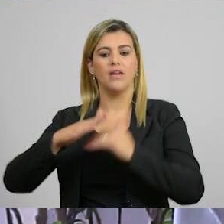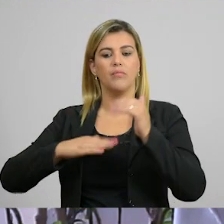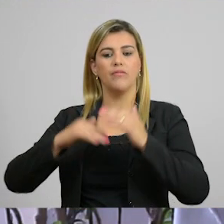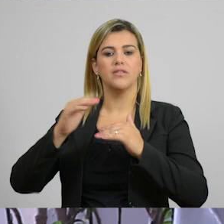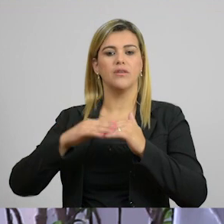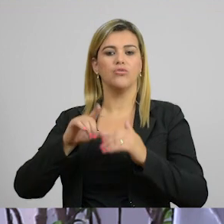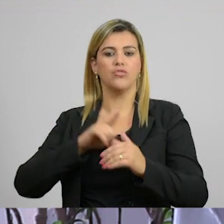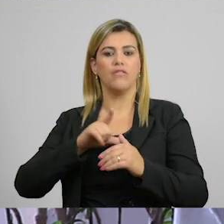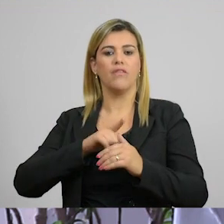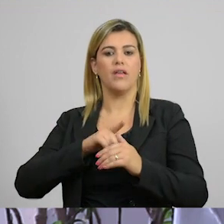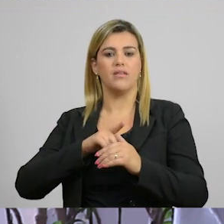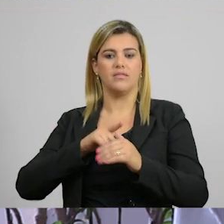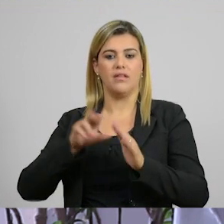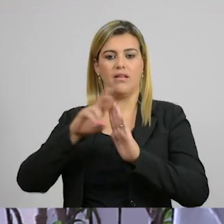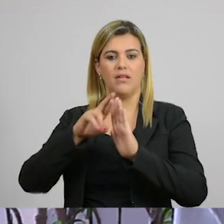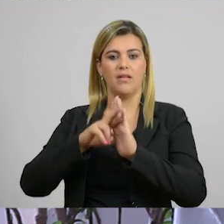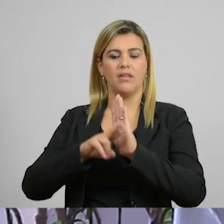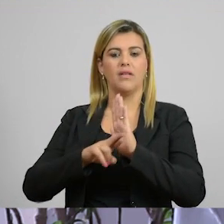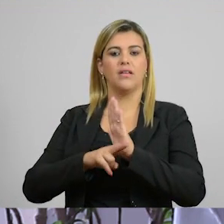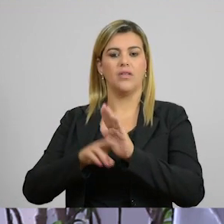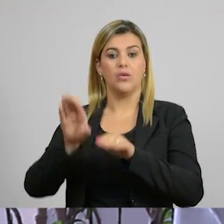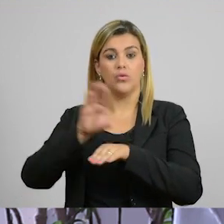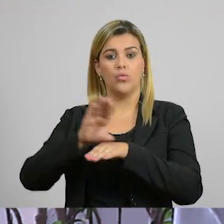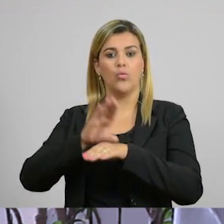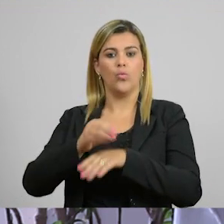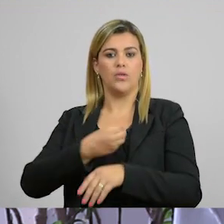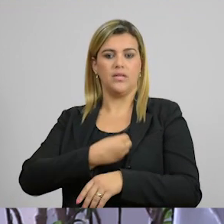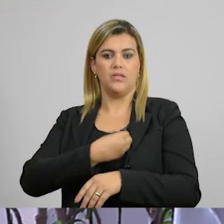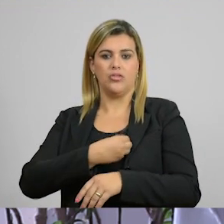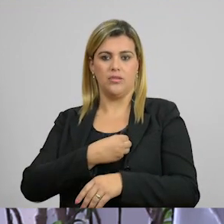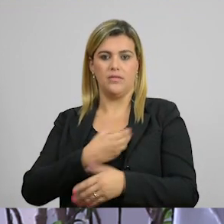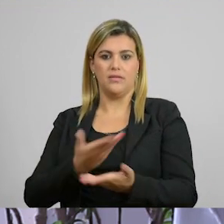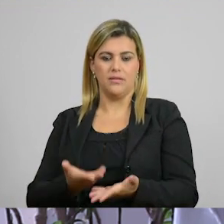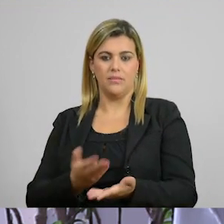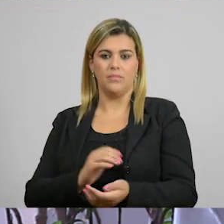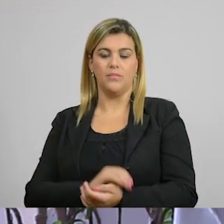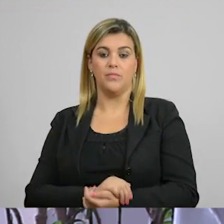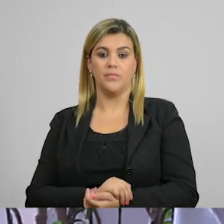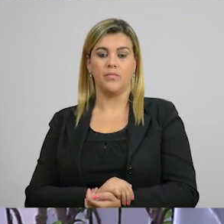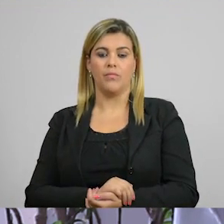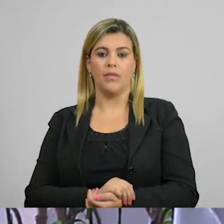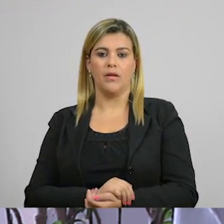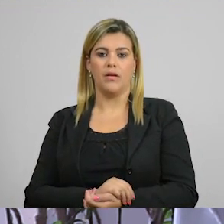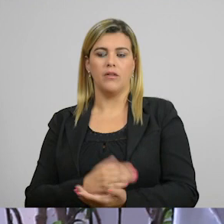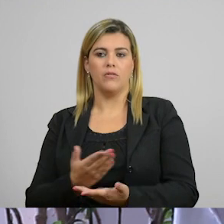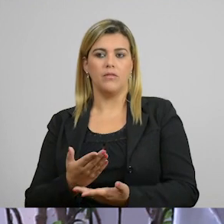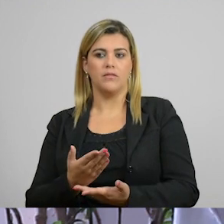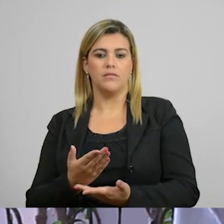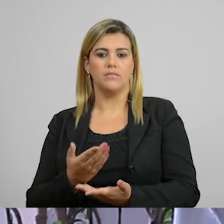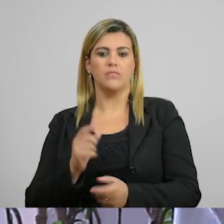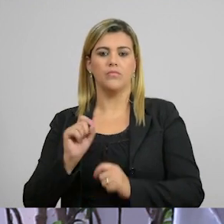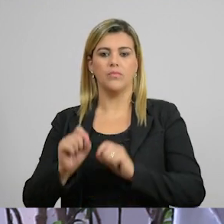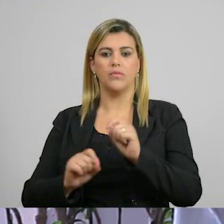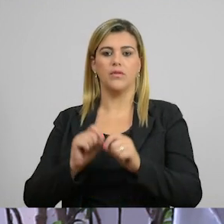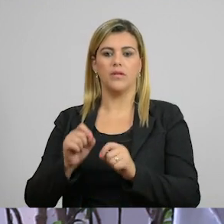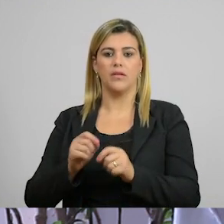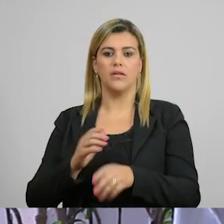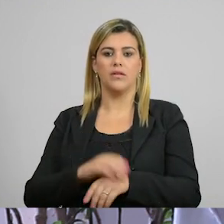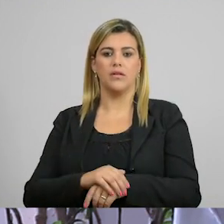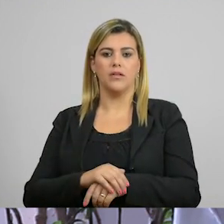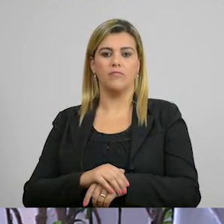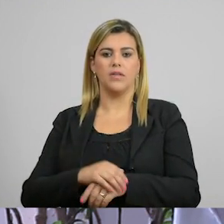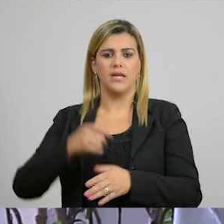profissão fosse regulamentada, que o curso existisse, na verdade. E aí nós partimos